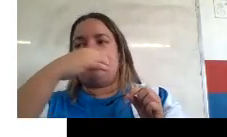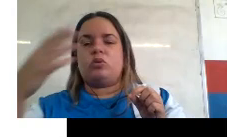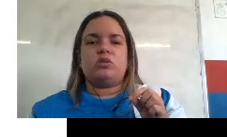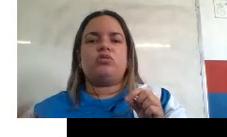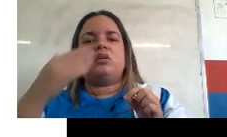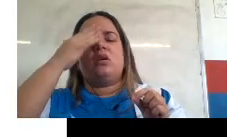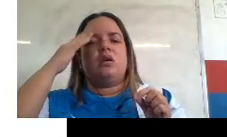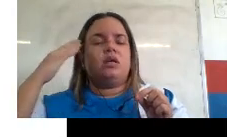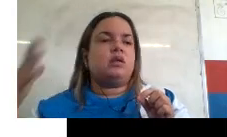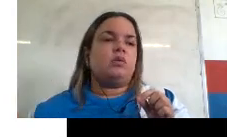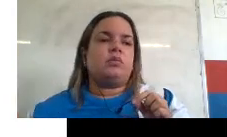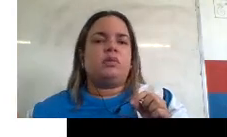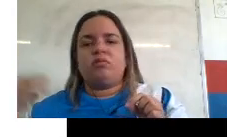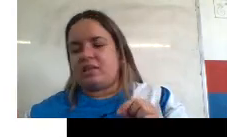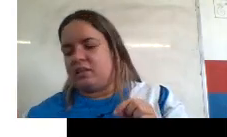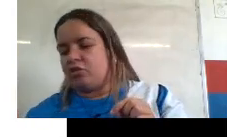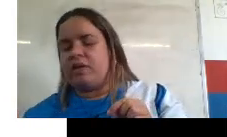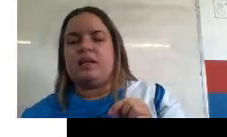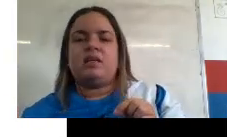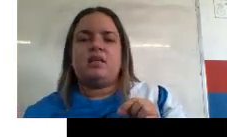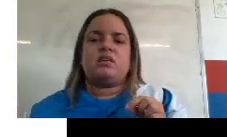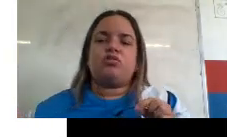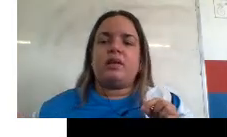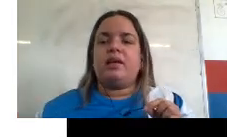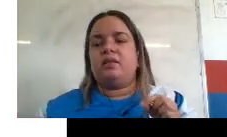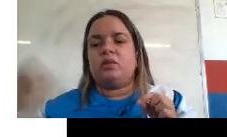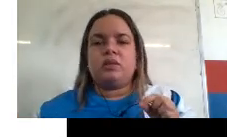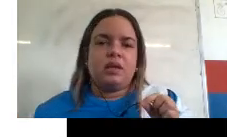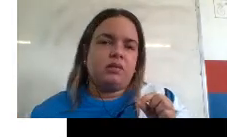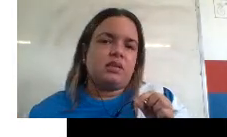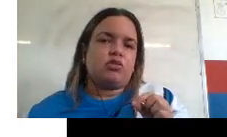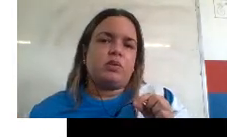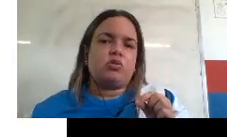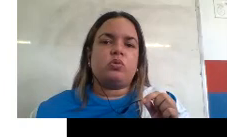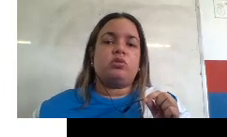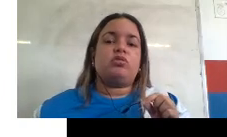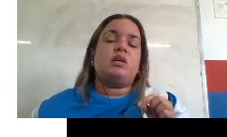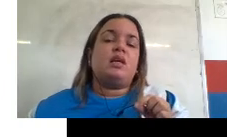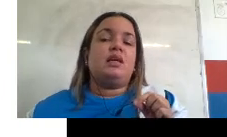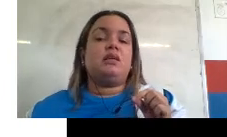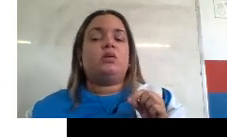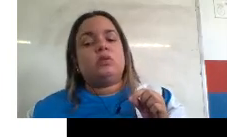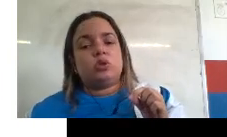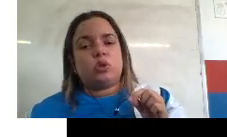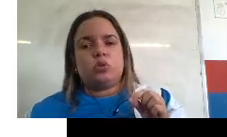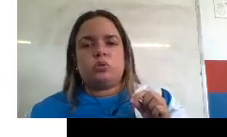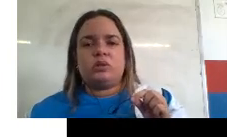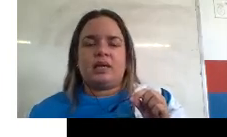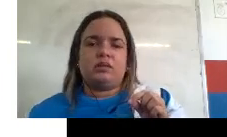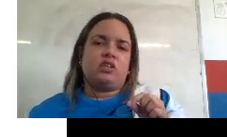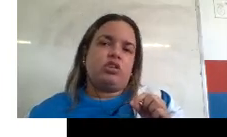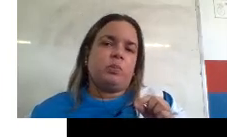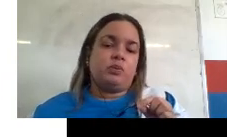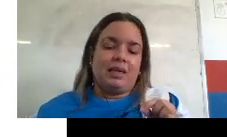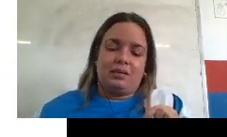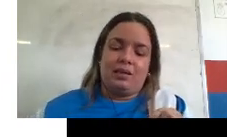das pessoas, então fazem transferências, né, retiram dinheiro dessas pessoas. Então, todo